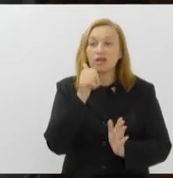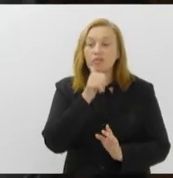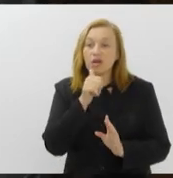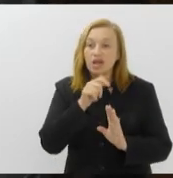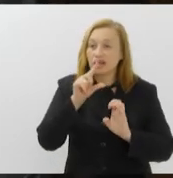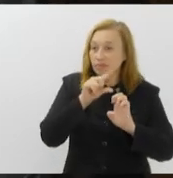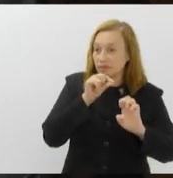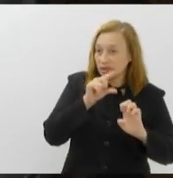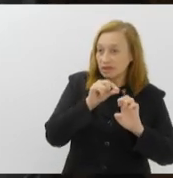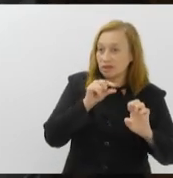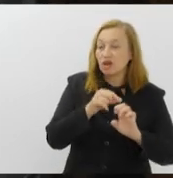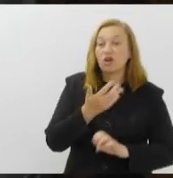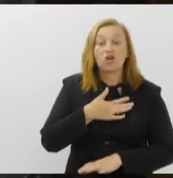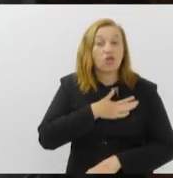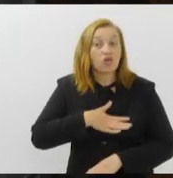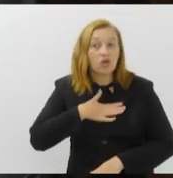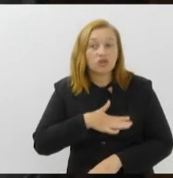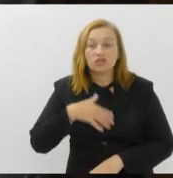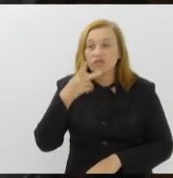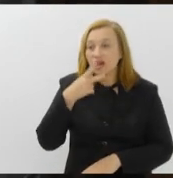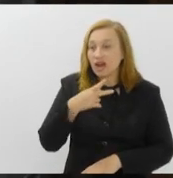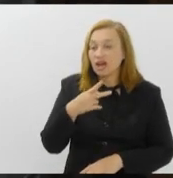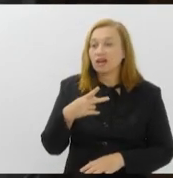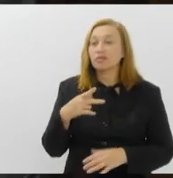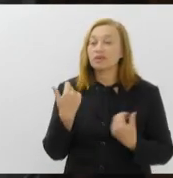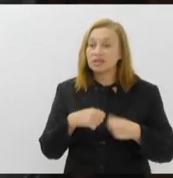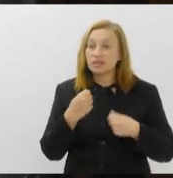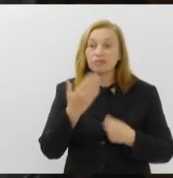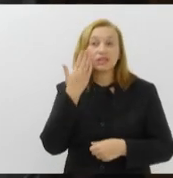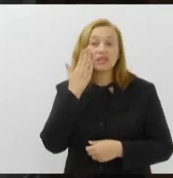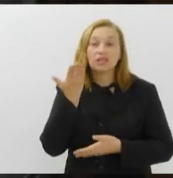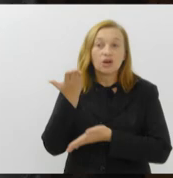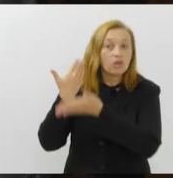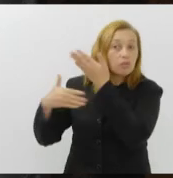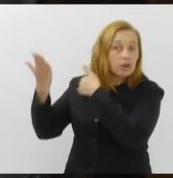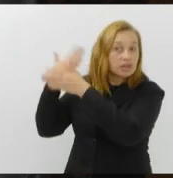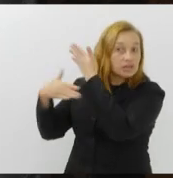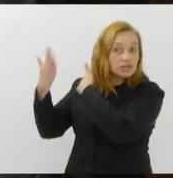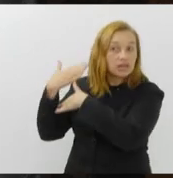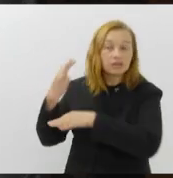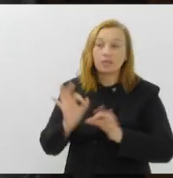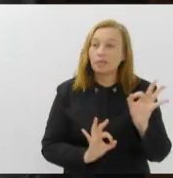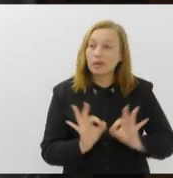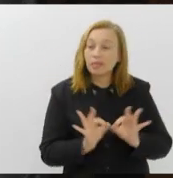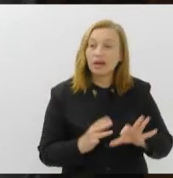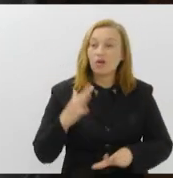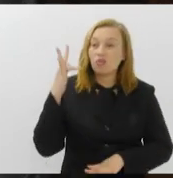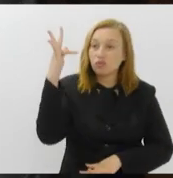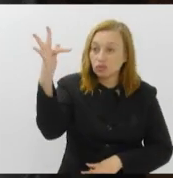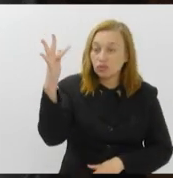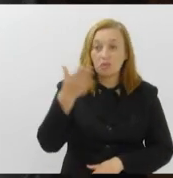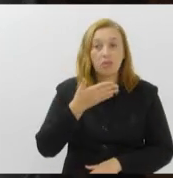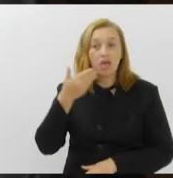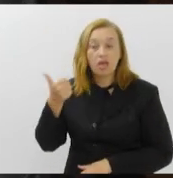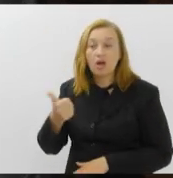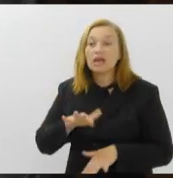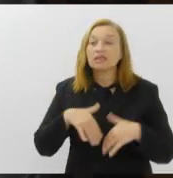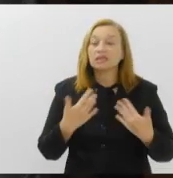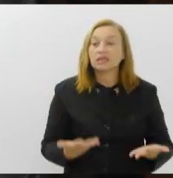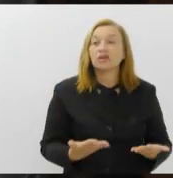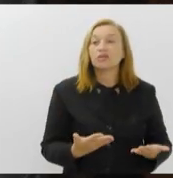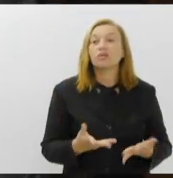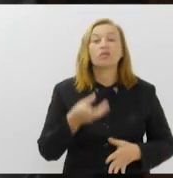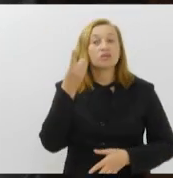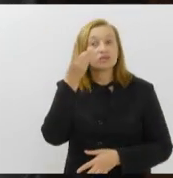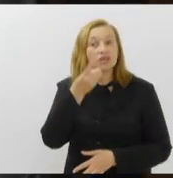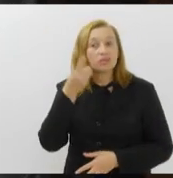empreendedoras. Eu gosto de dizer que nós precisamos entender do nosso passado para planejar melhor o nosso futuro. E aí, quando o